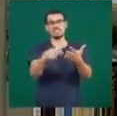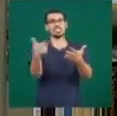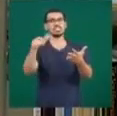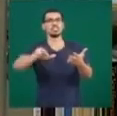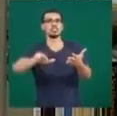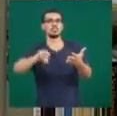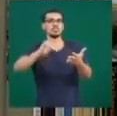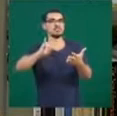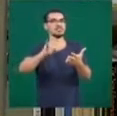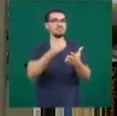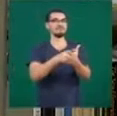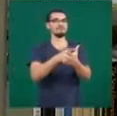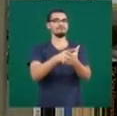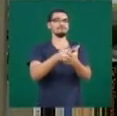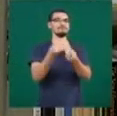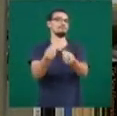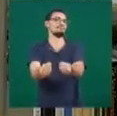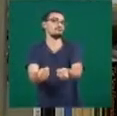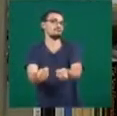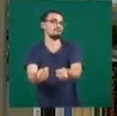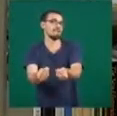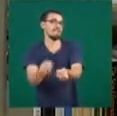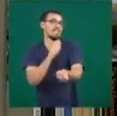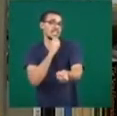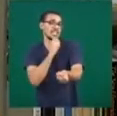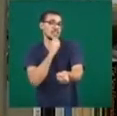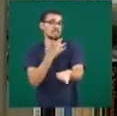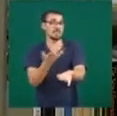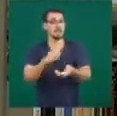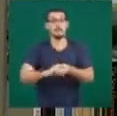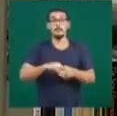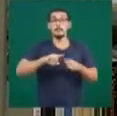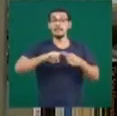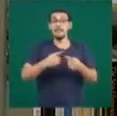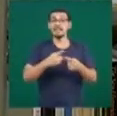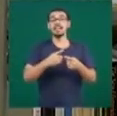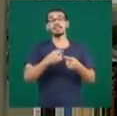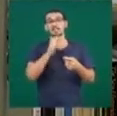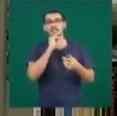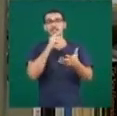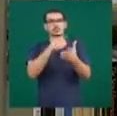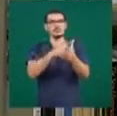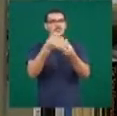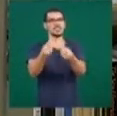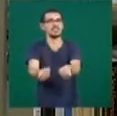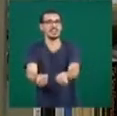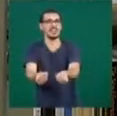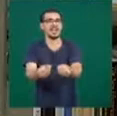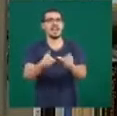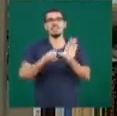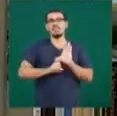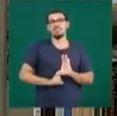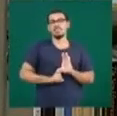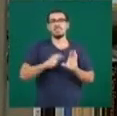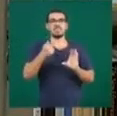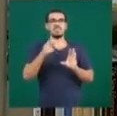que você devolva esse livro. Mas se você devolver e a multa for inferior a R$ 7,00, os outros que não estão